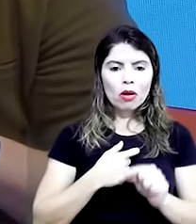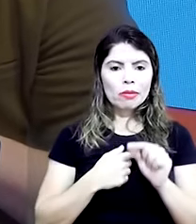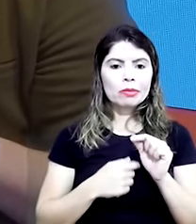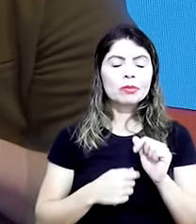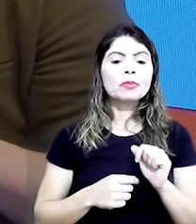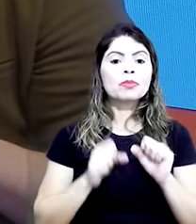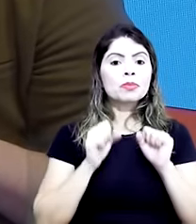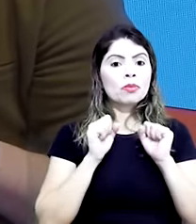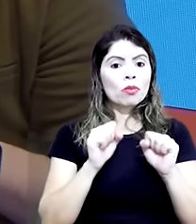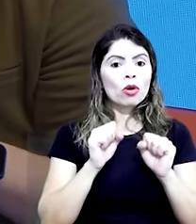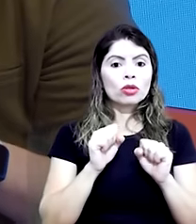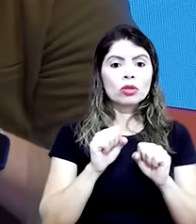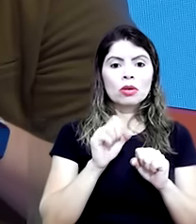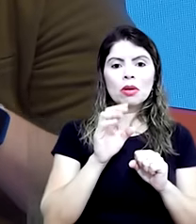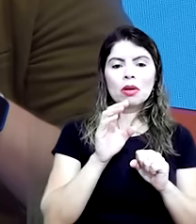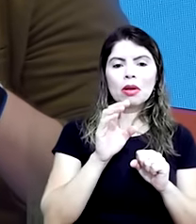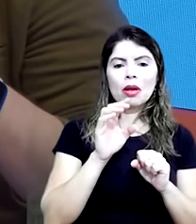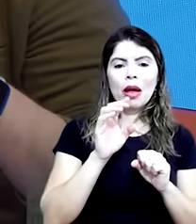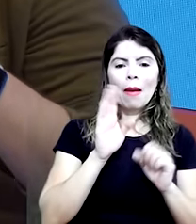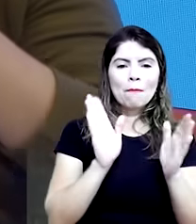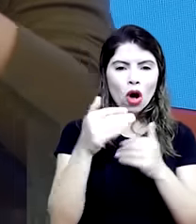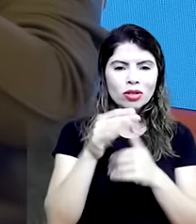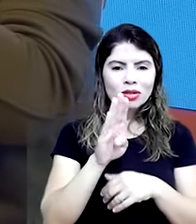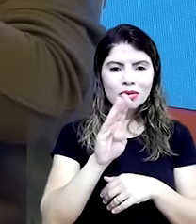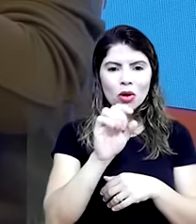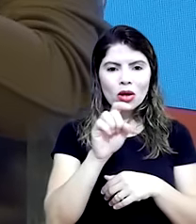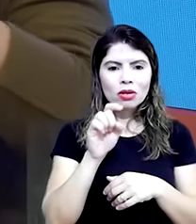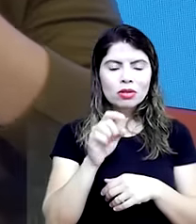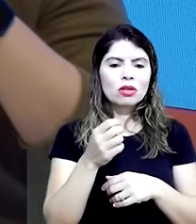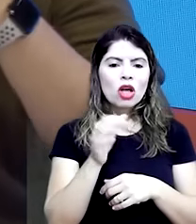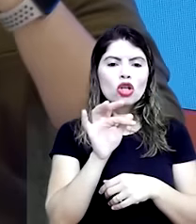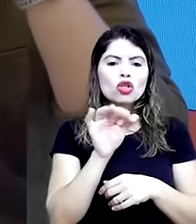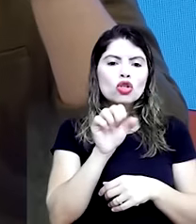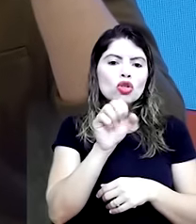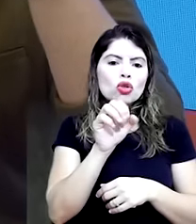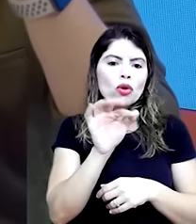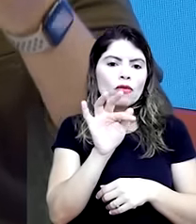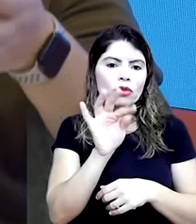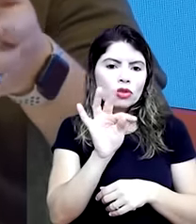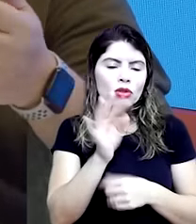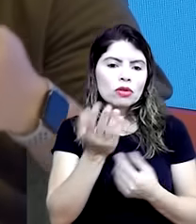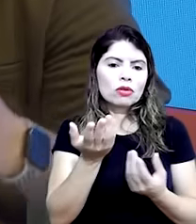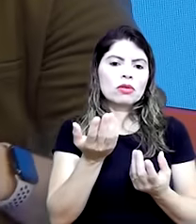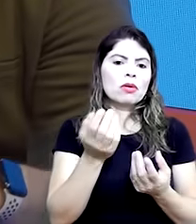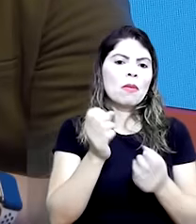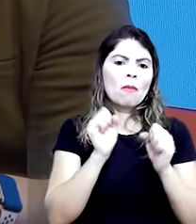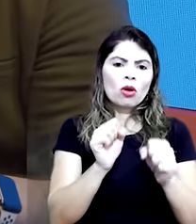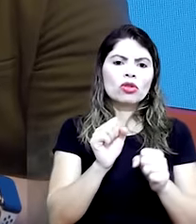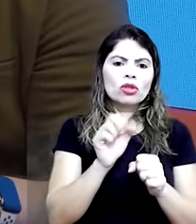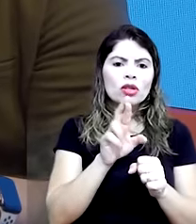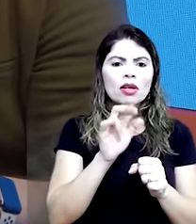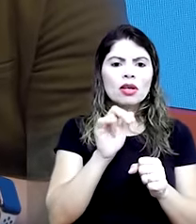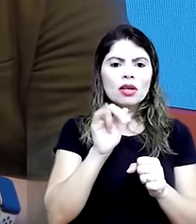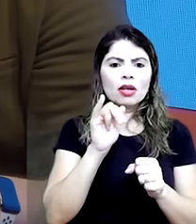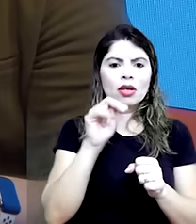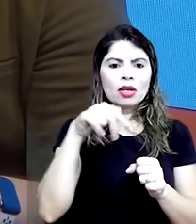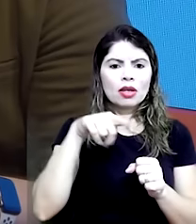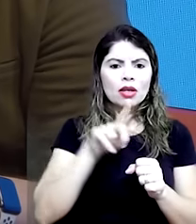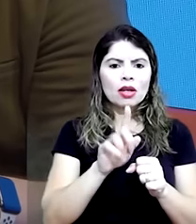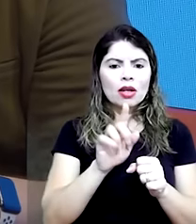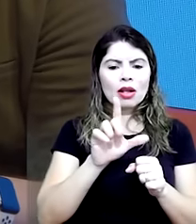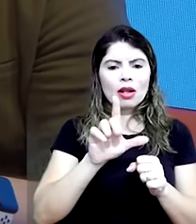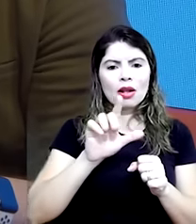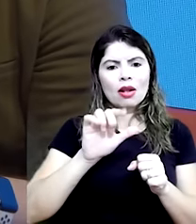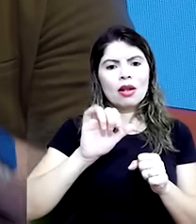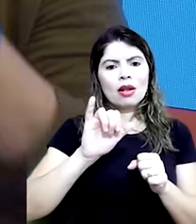com um Light Box ela com Light soft Box pode ser feito com ring Light pode ser feito com qualquer